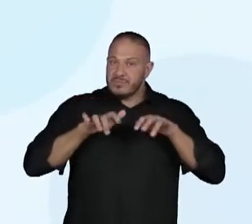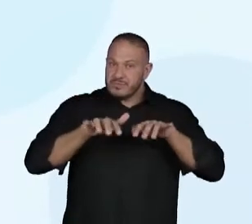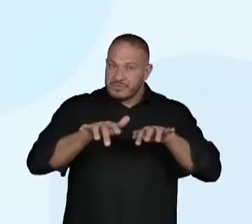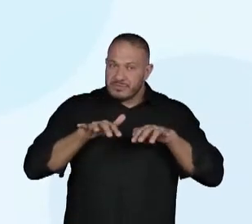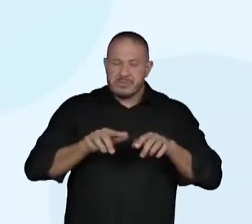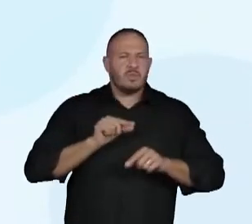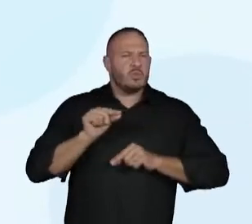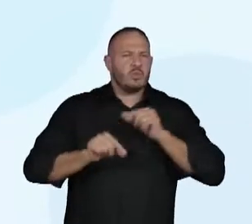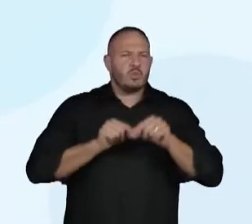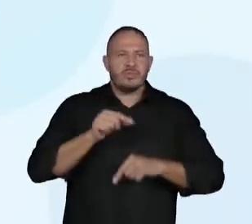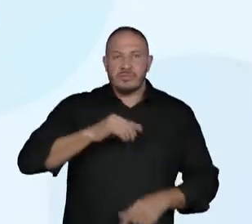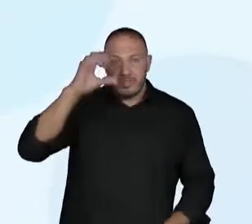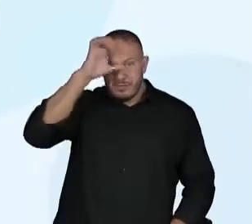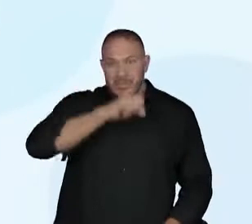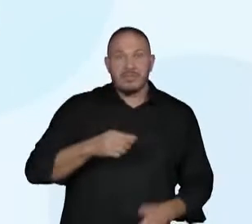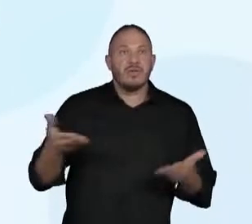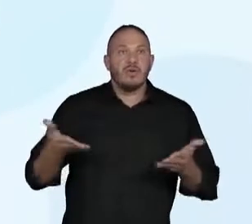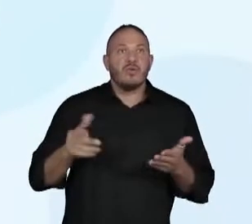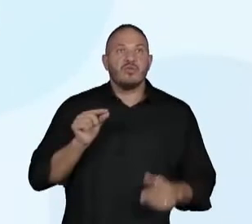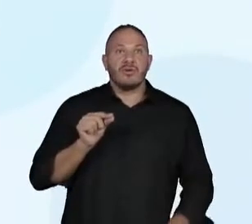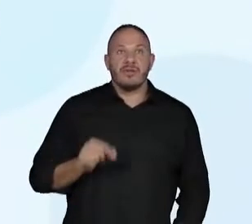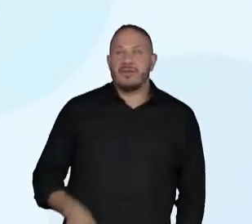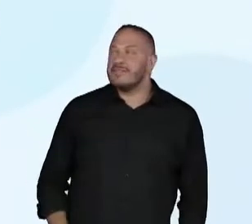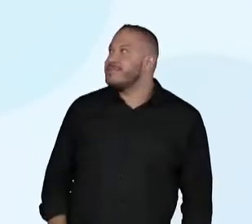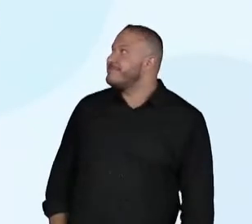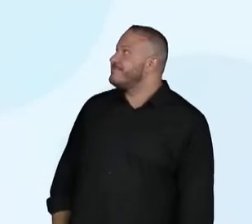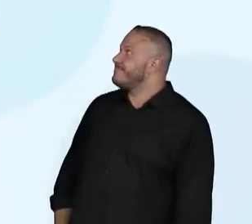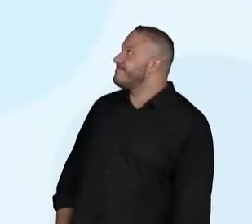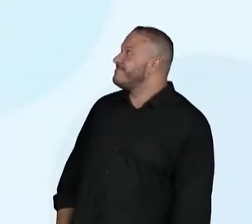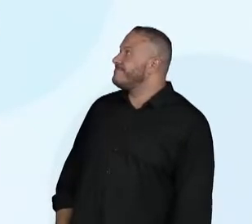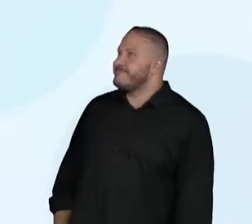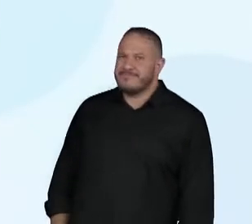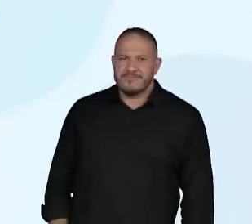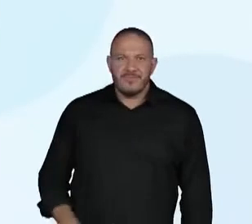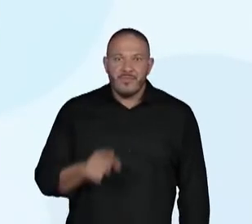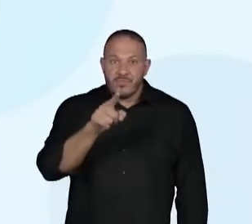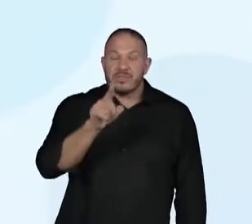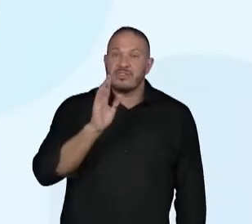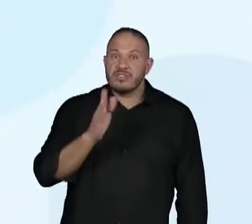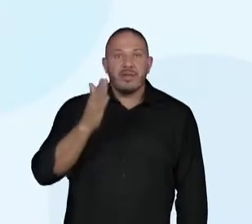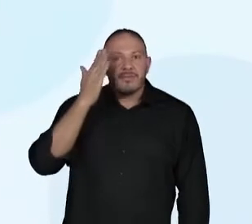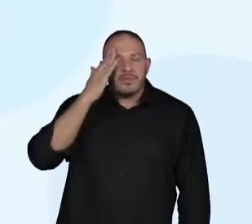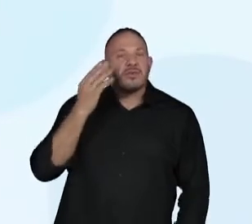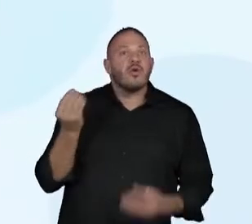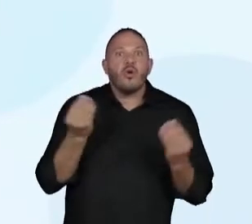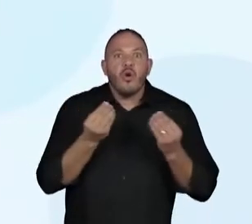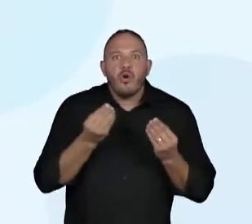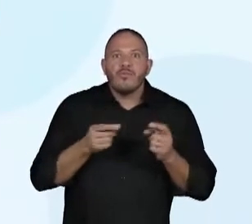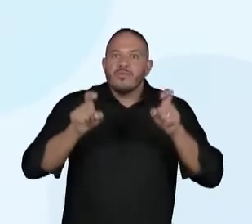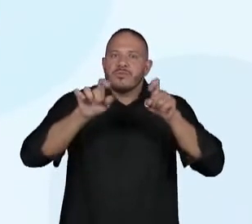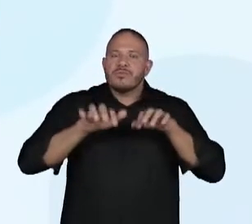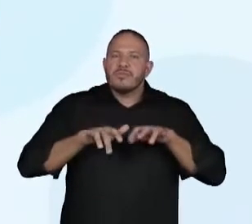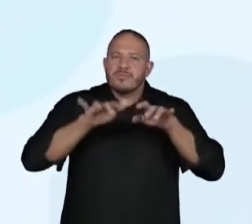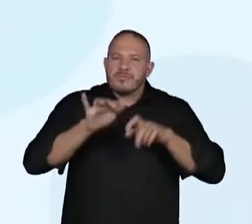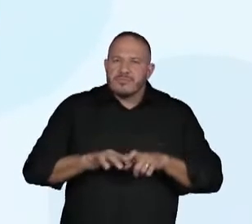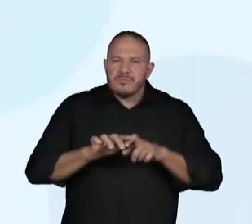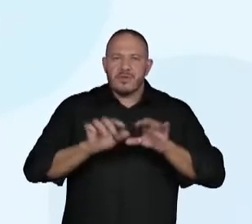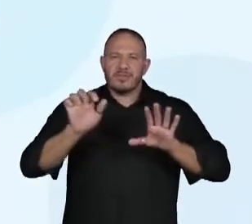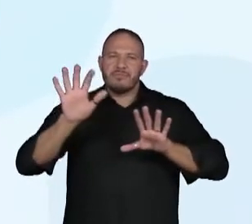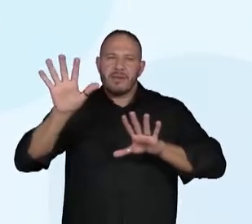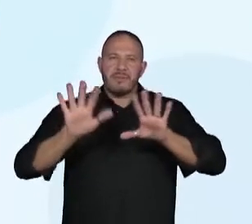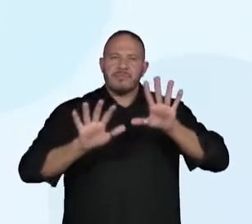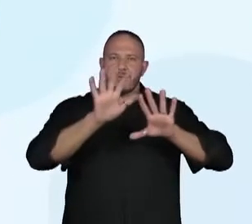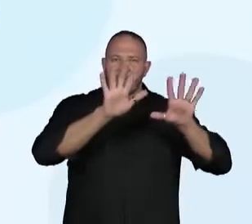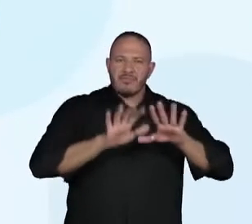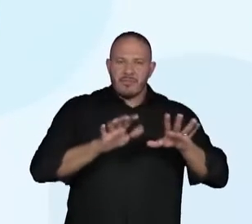nós vamos aprender, Dandara? Você já pensou em como os computadores exibem imagens e